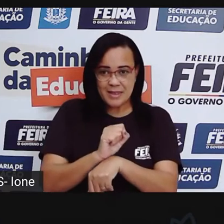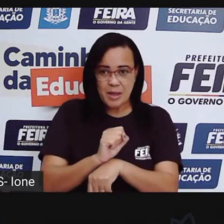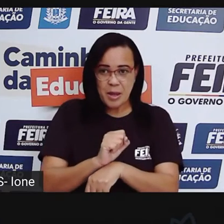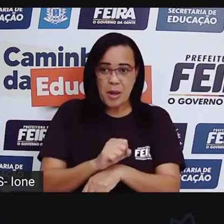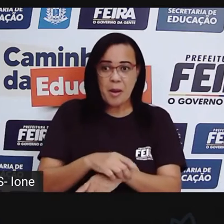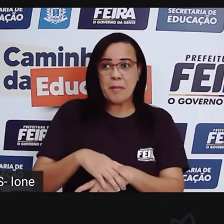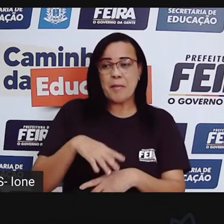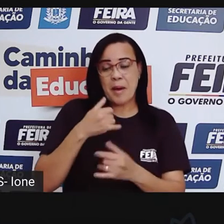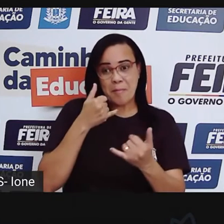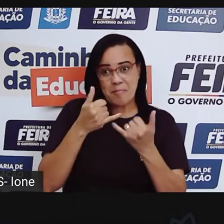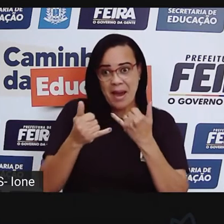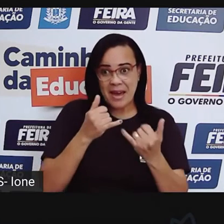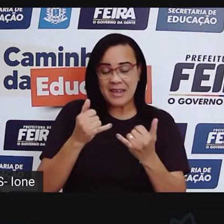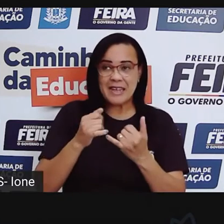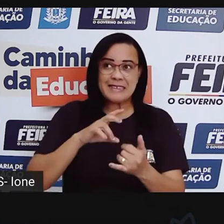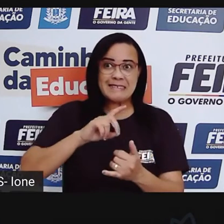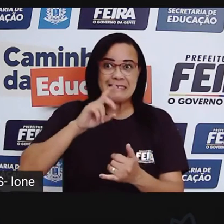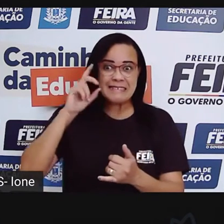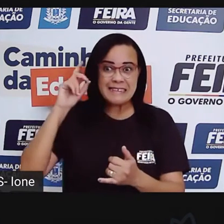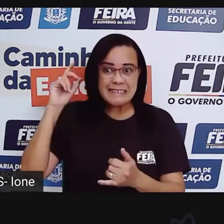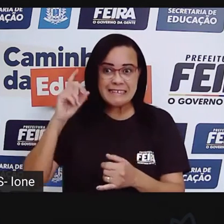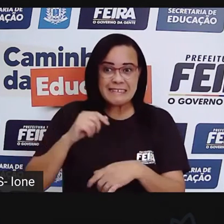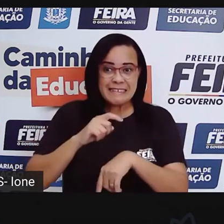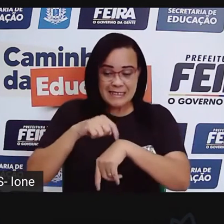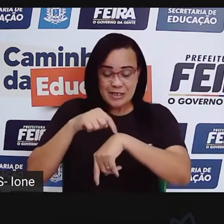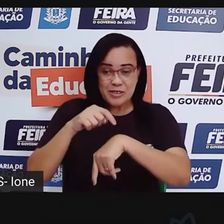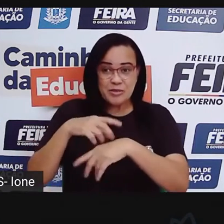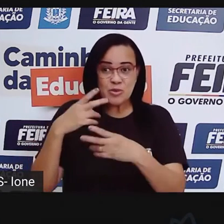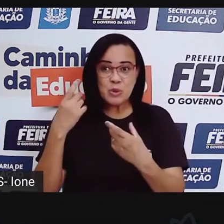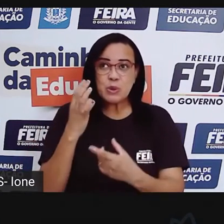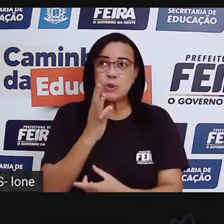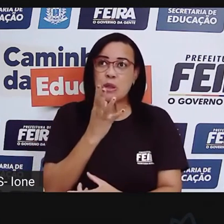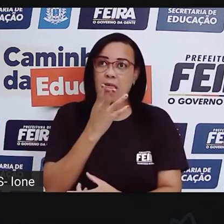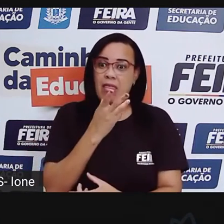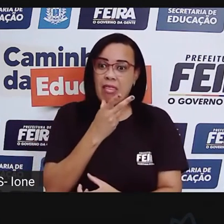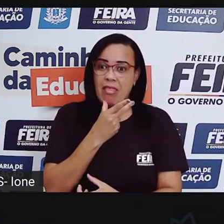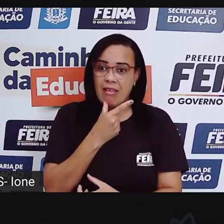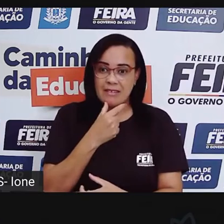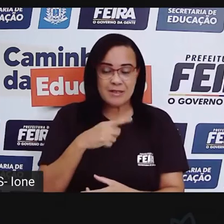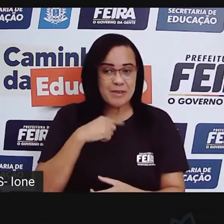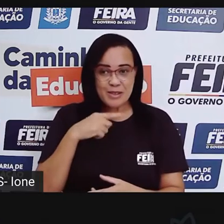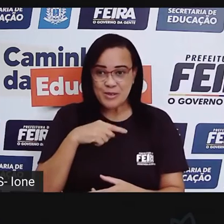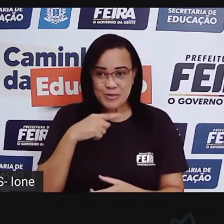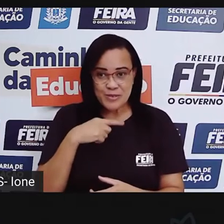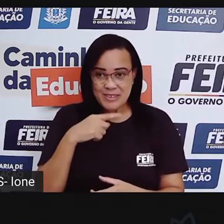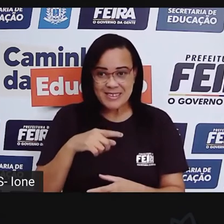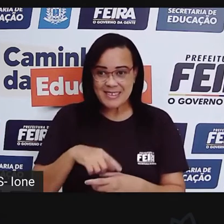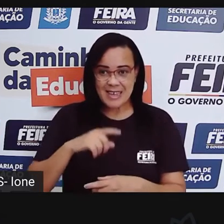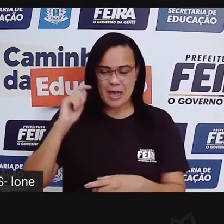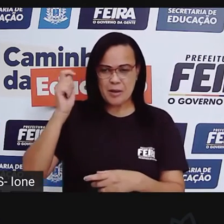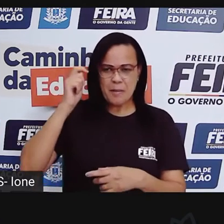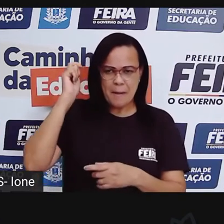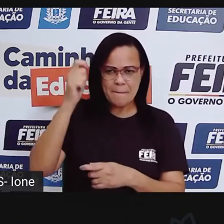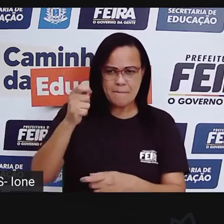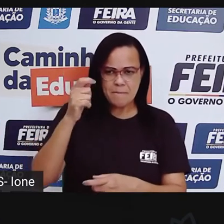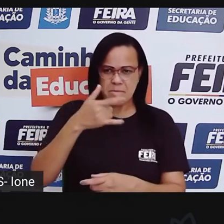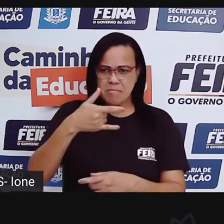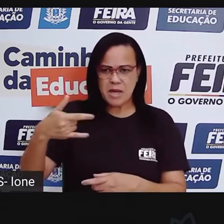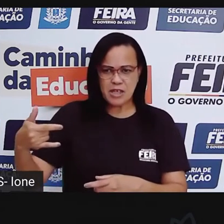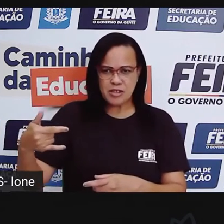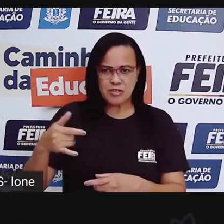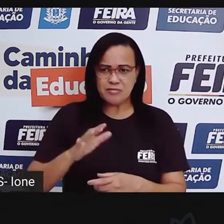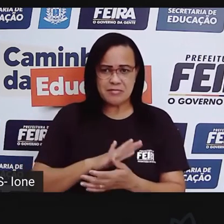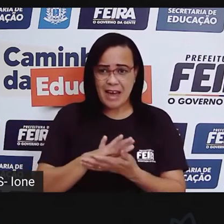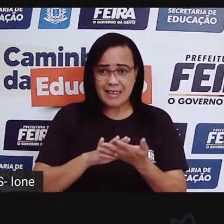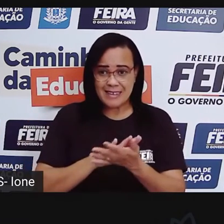muito tempo tentando pescar. E eles não conseguem, né, pescar naquele momento. E aí aparece uma